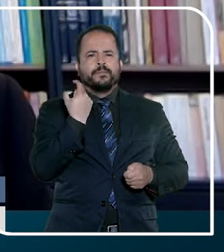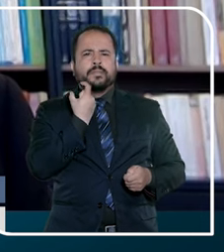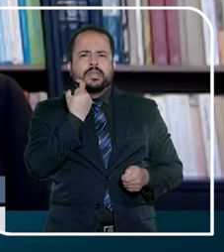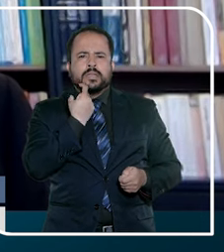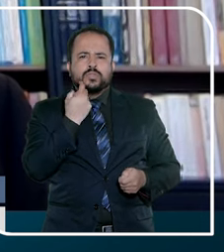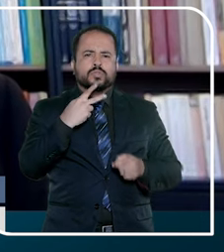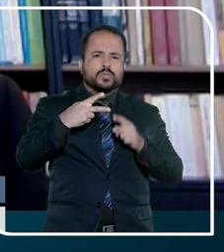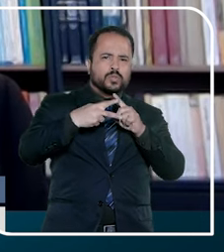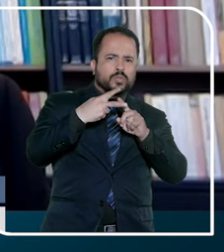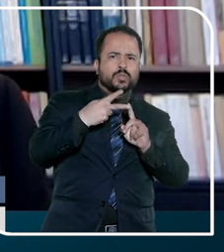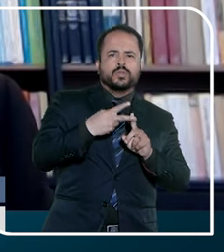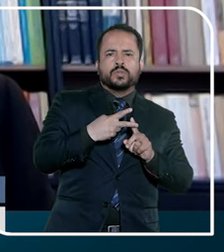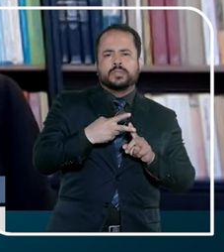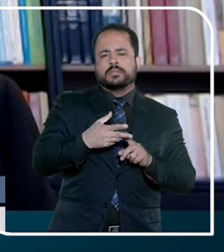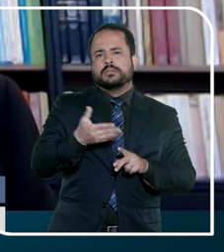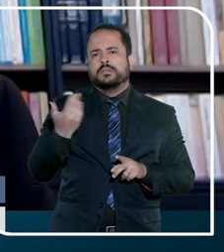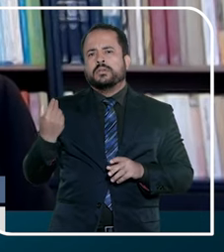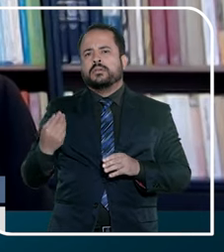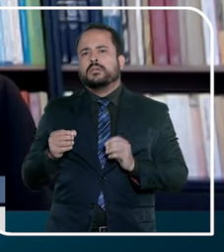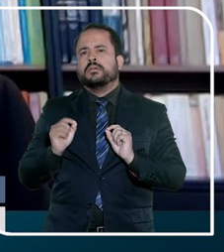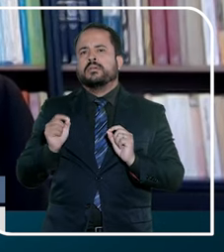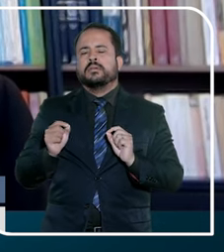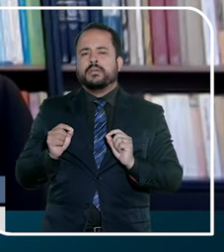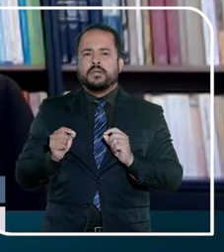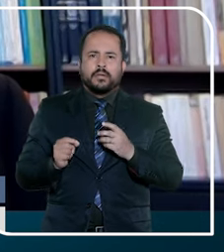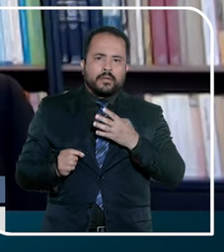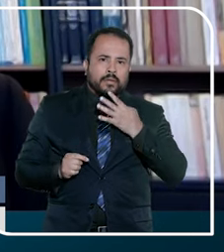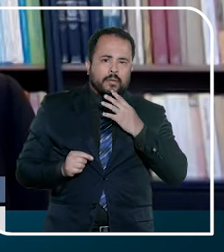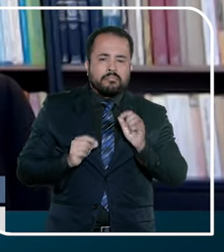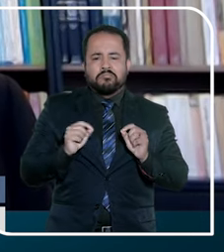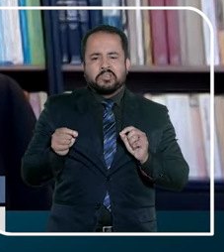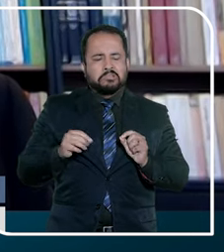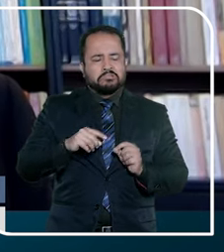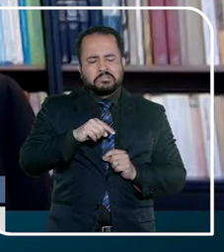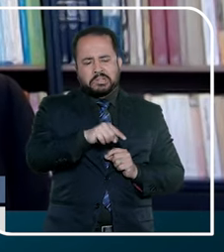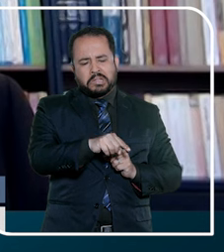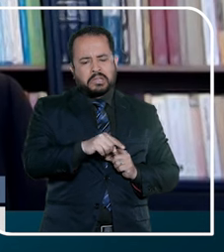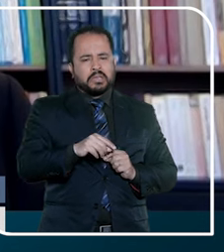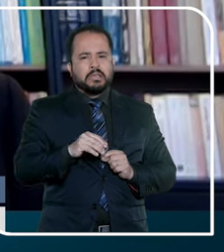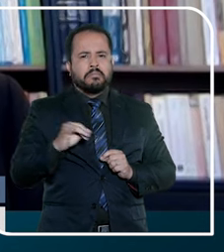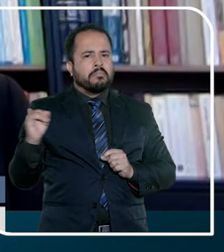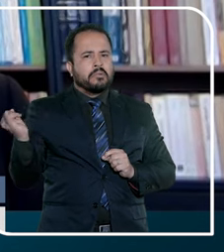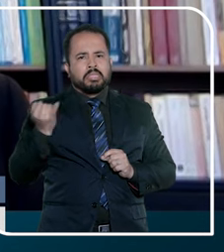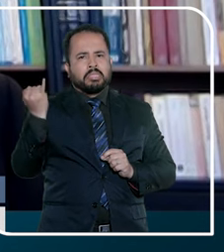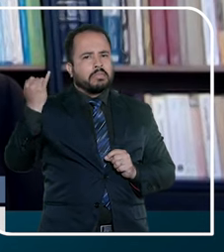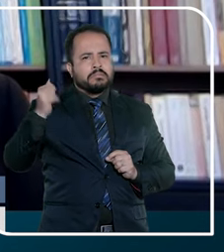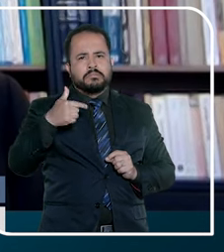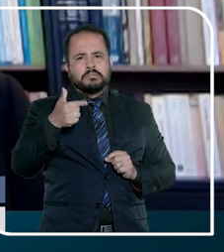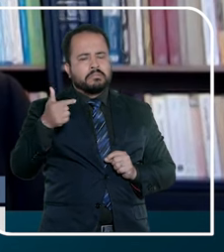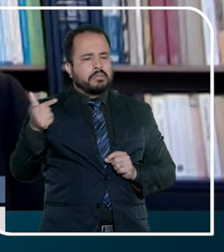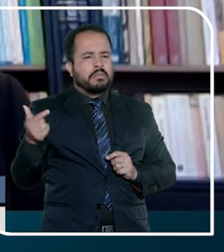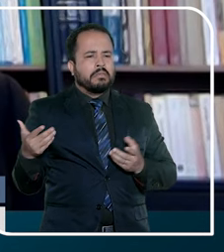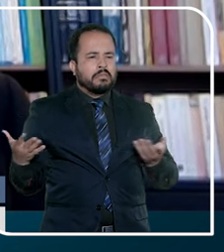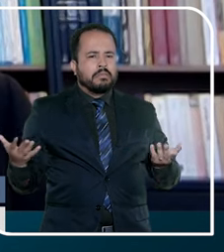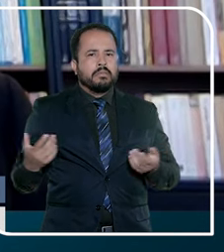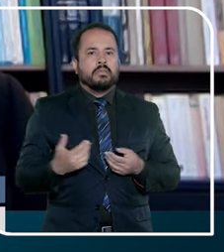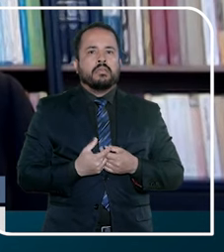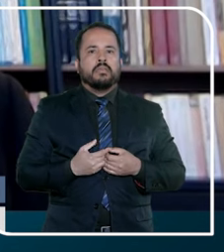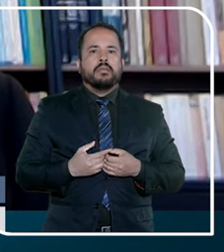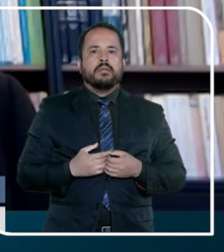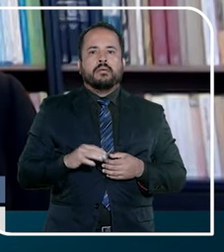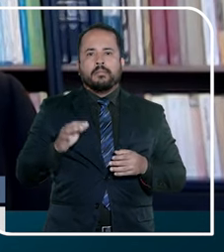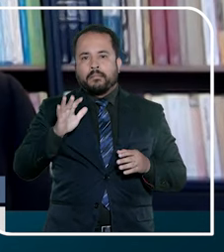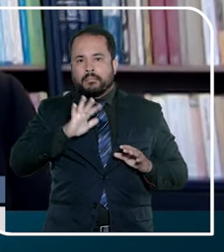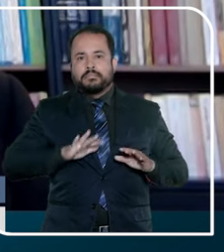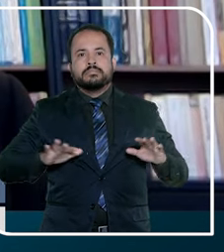e foi reconhecida a significância eh de um modo geral quando o